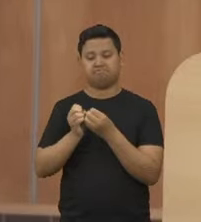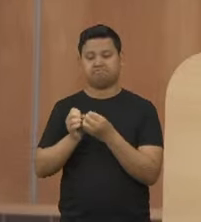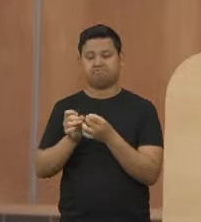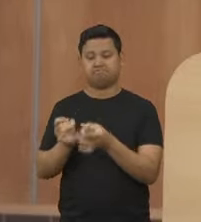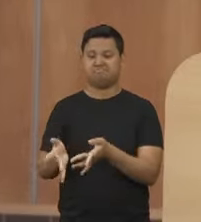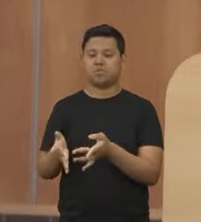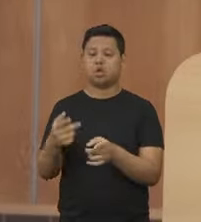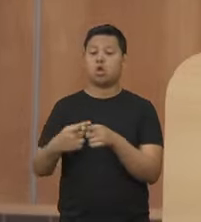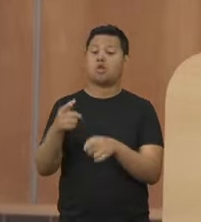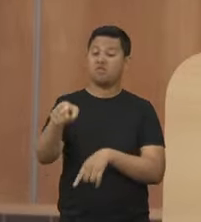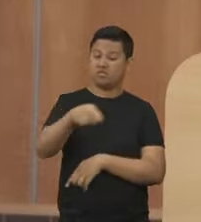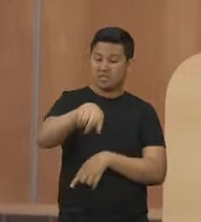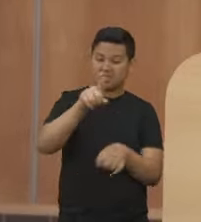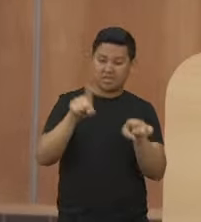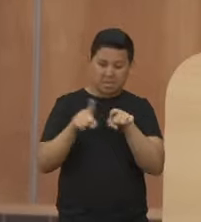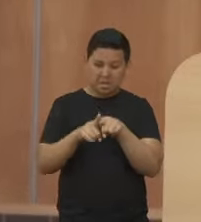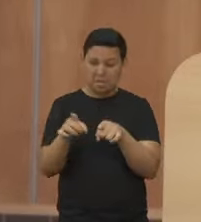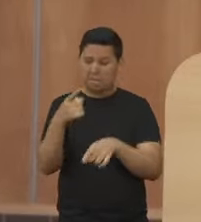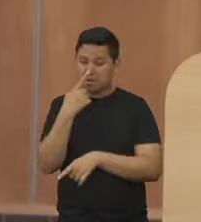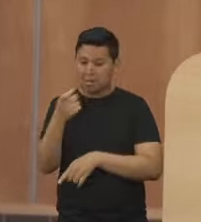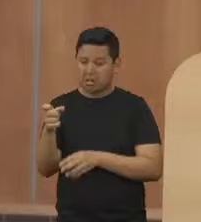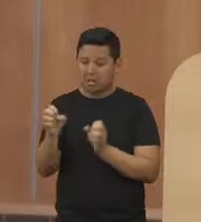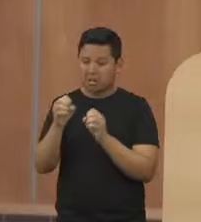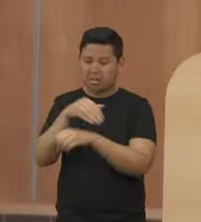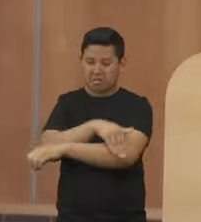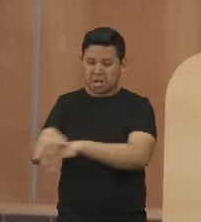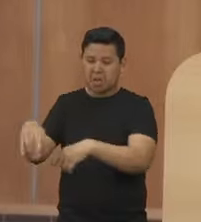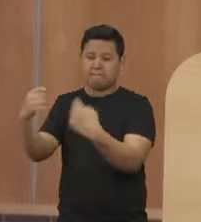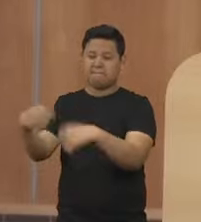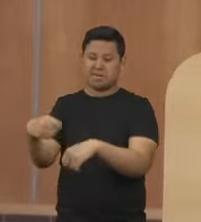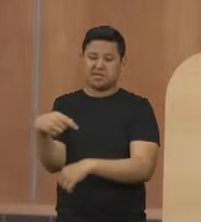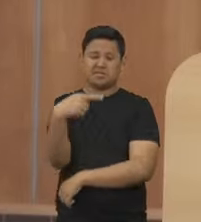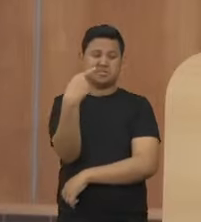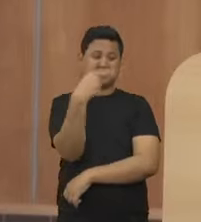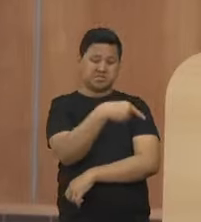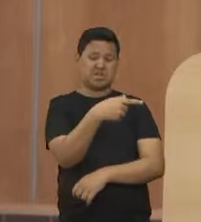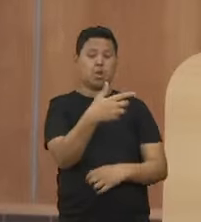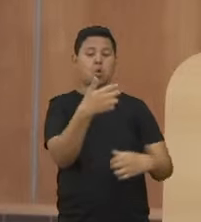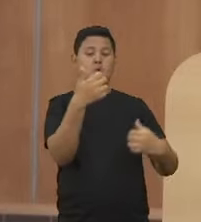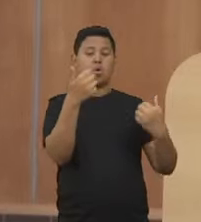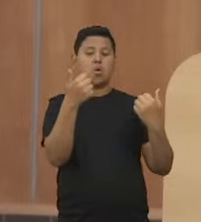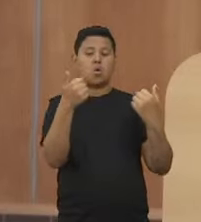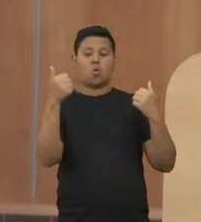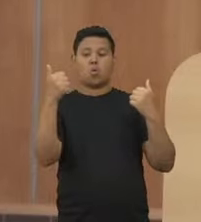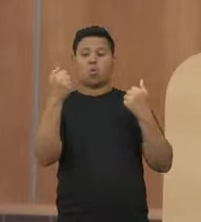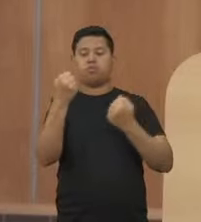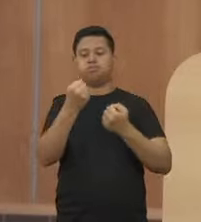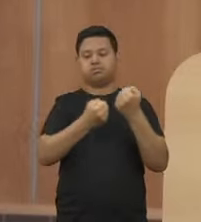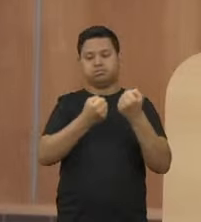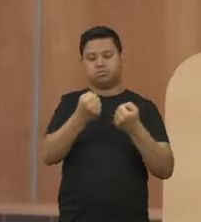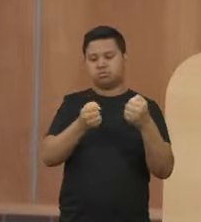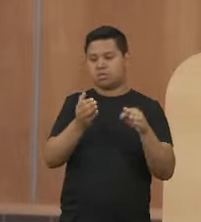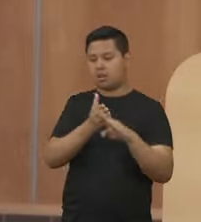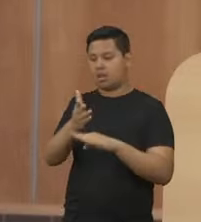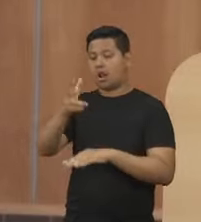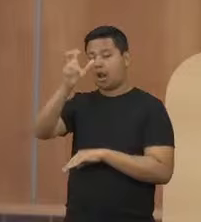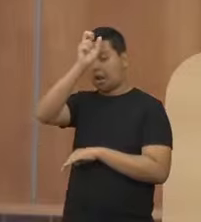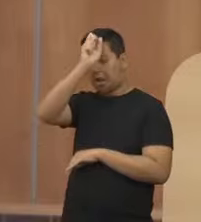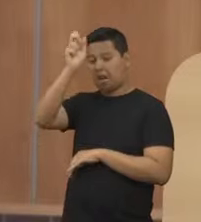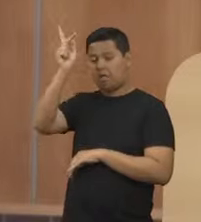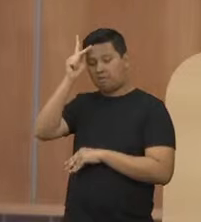Além de você jogar lá, em vez de jogar no leve, tem que pegar o caminhão da prefeitura com a máquina, tirar de novo para levar lá para o